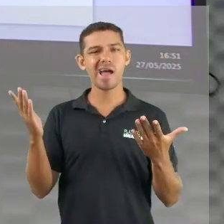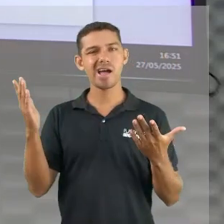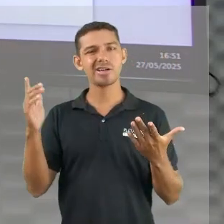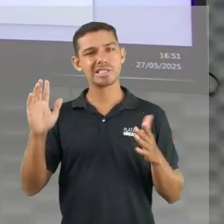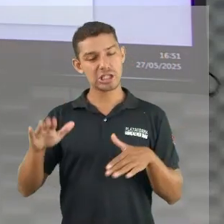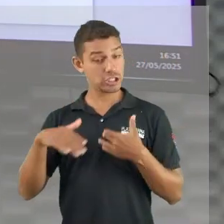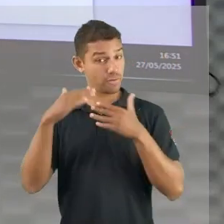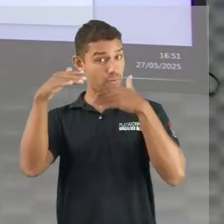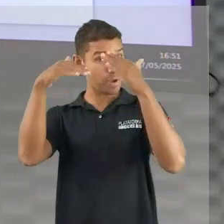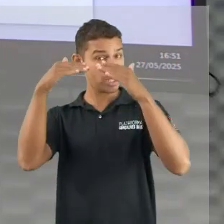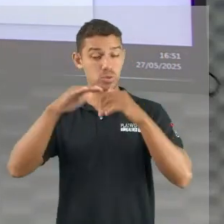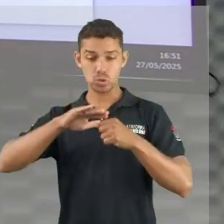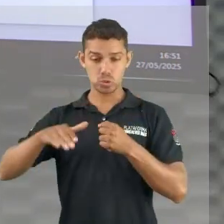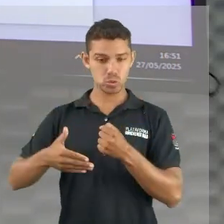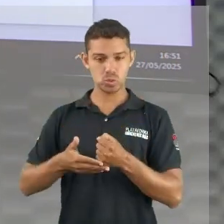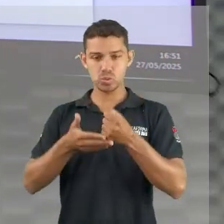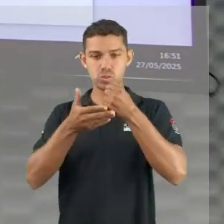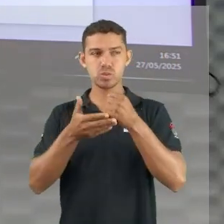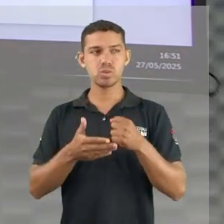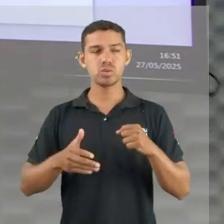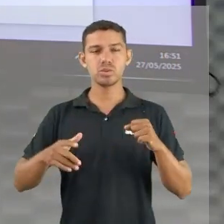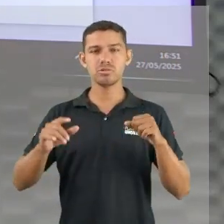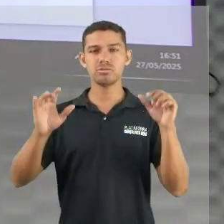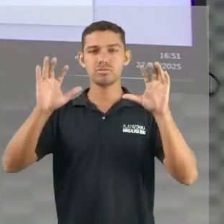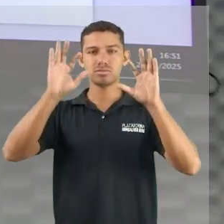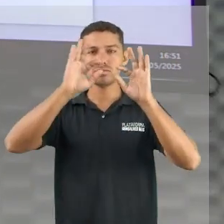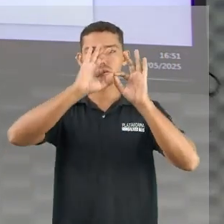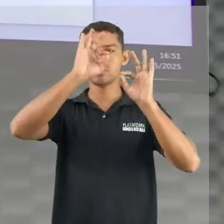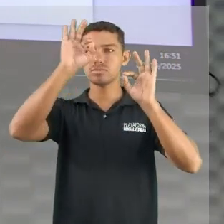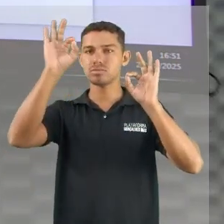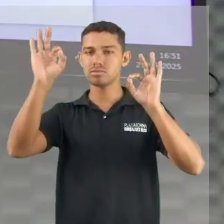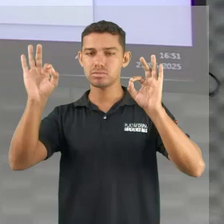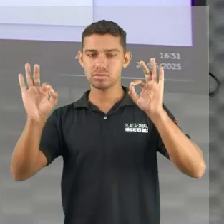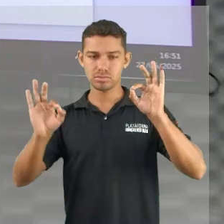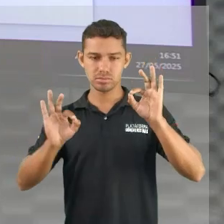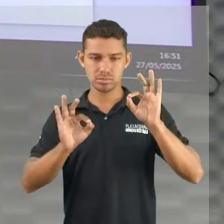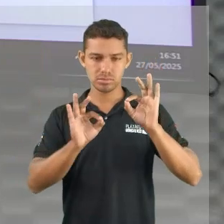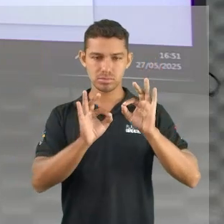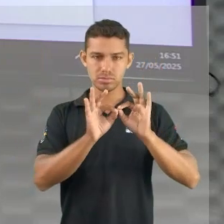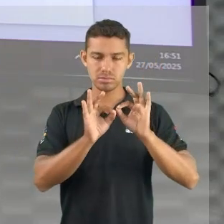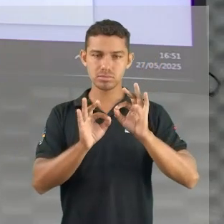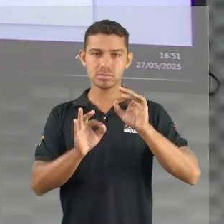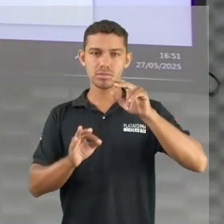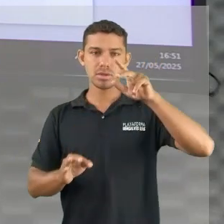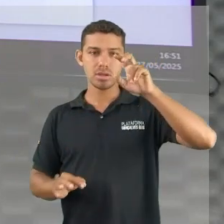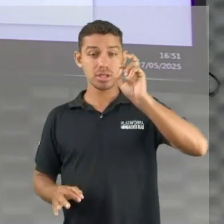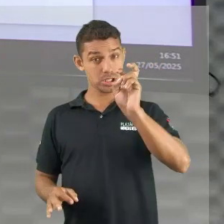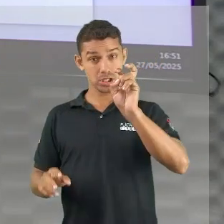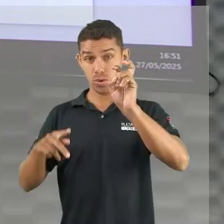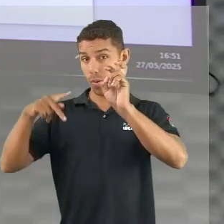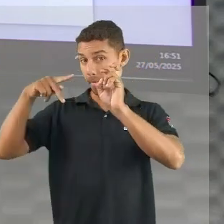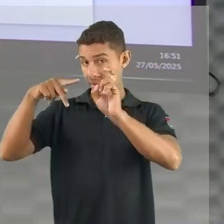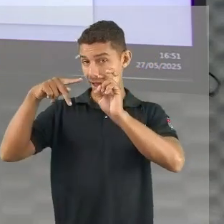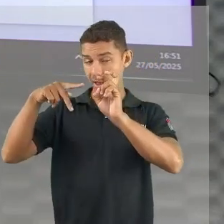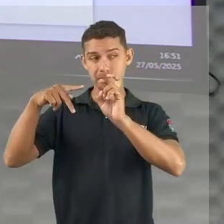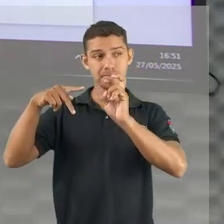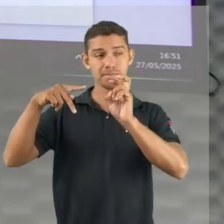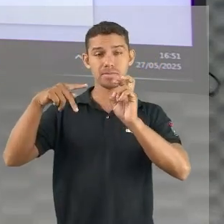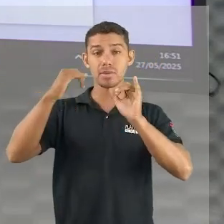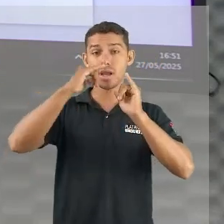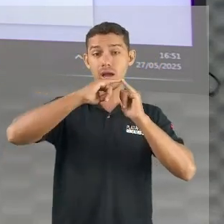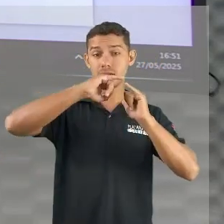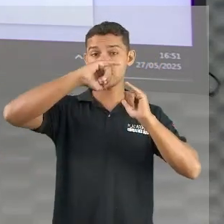desenvolvimento sustentável, a própria figura, né, que estava falando daqueles dos princípios para a sustentabilidade, era uma